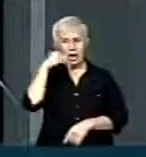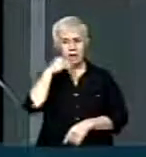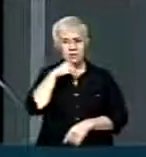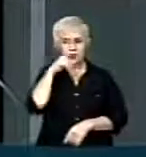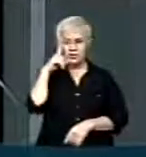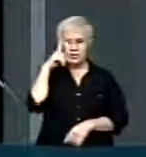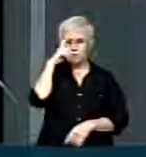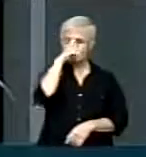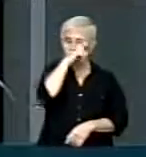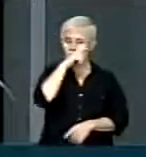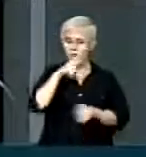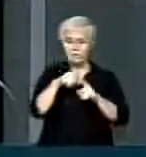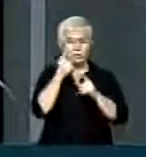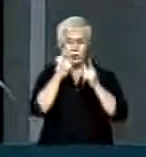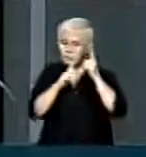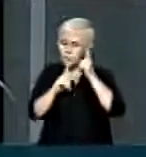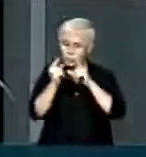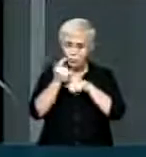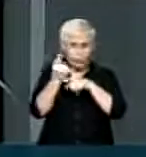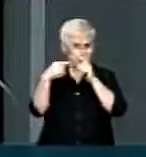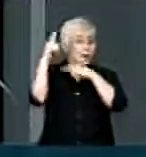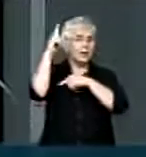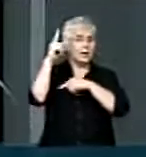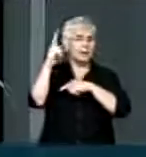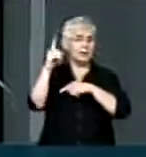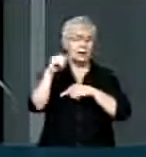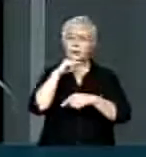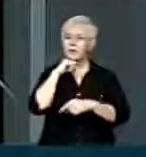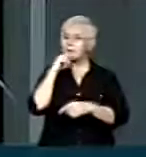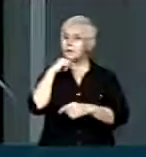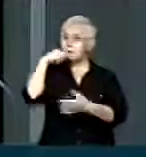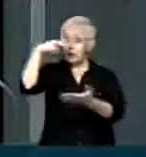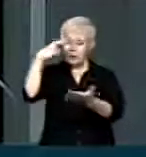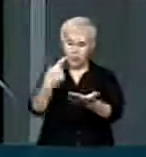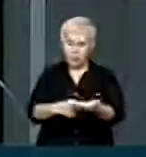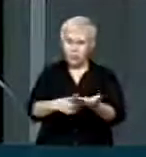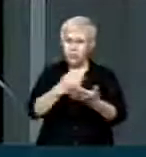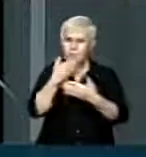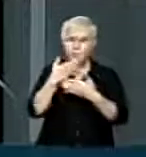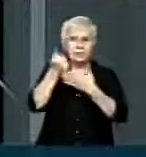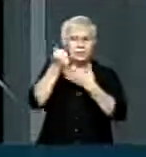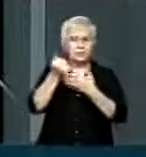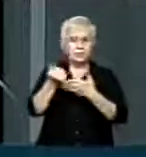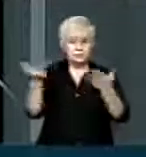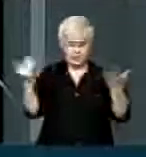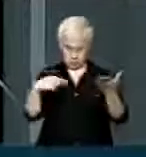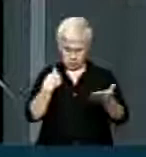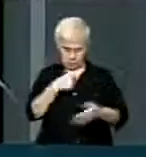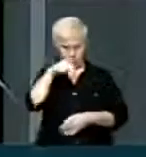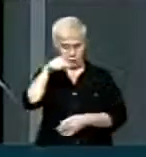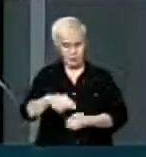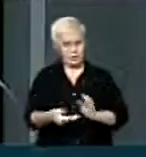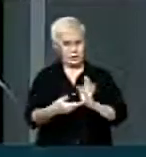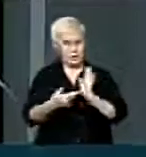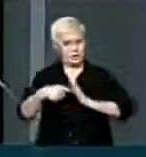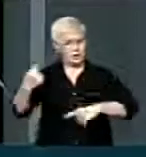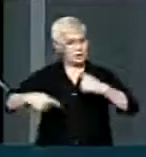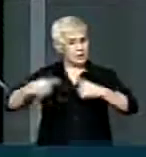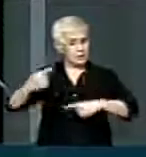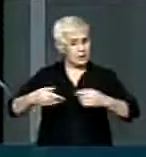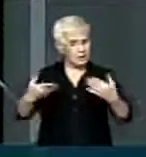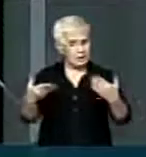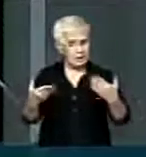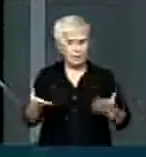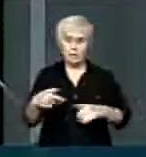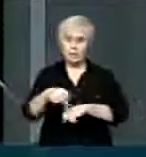que não avança. Ninguém se compromete a melhorar, e aqui estamos nessa casa para debater. É esse país